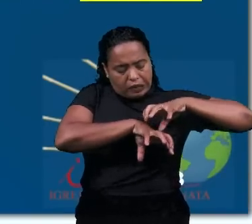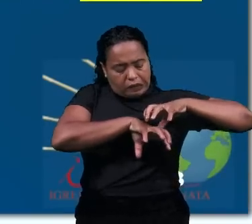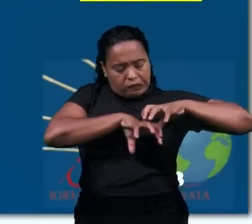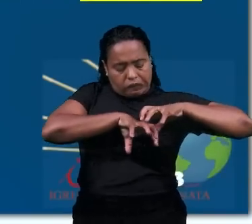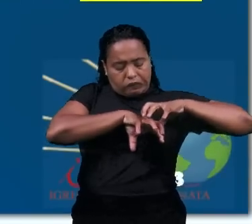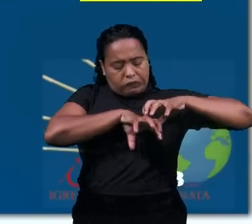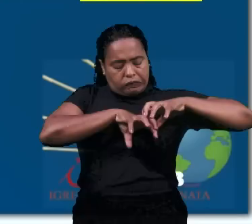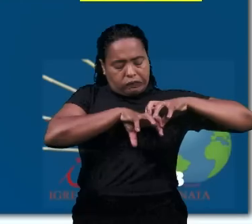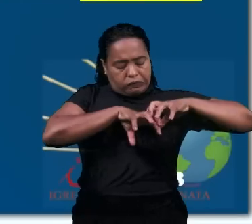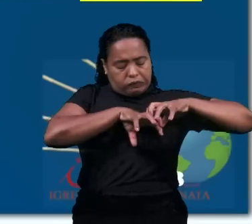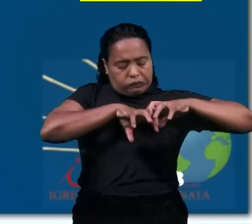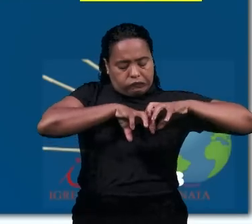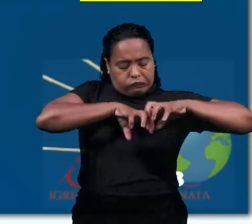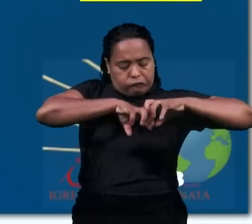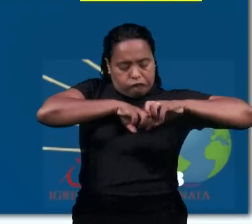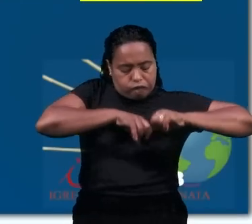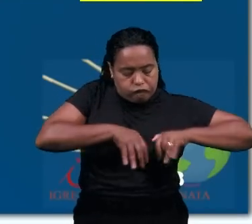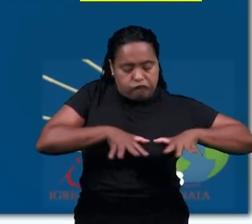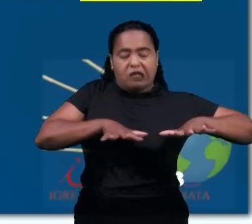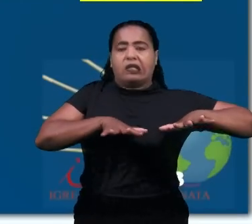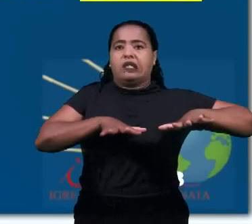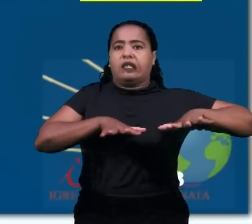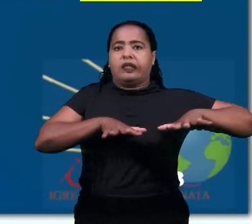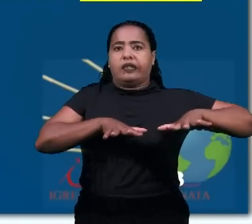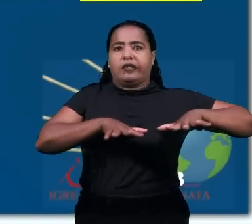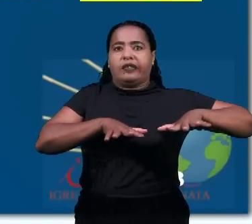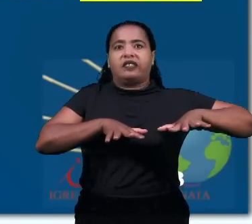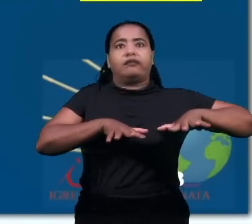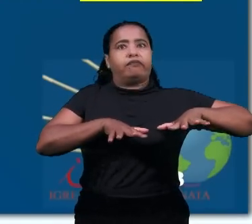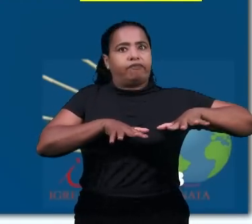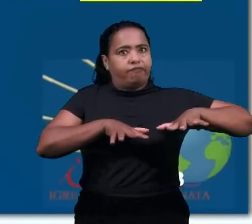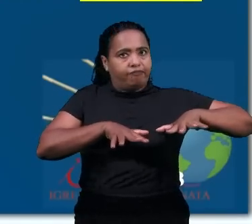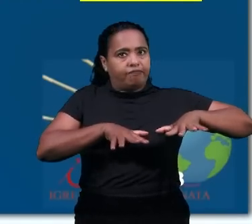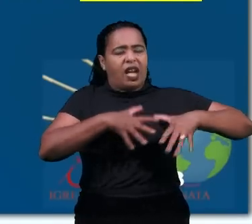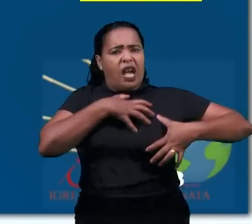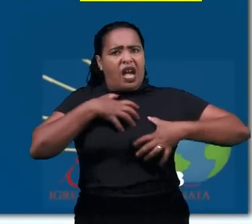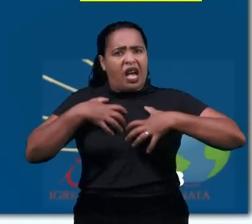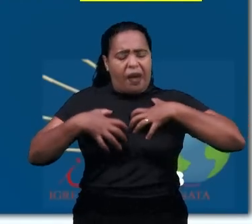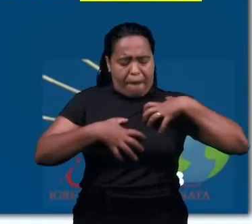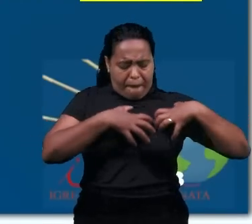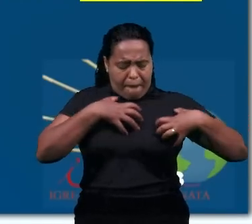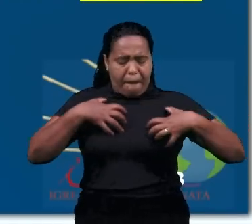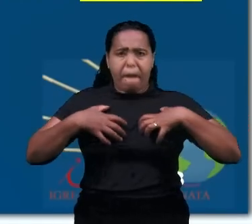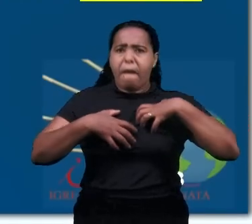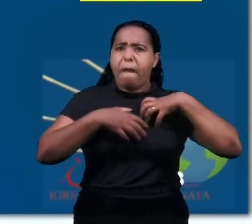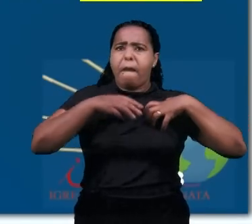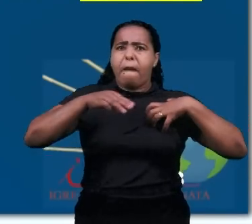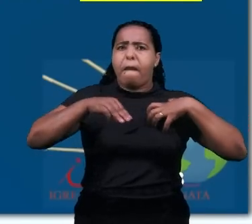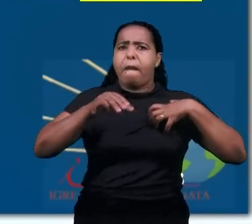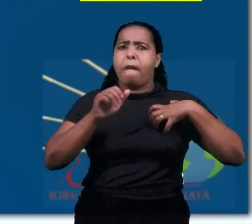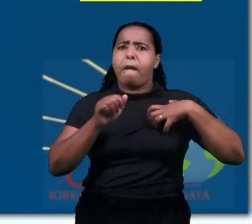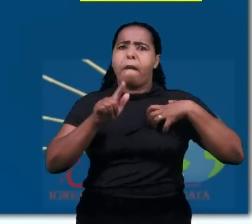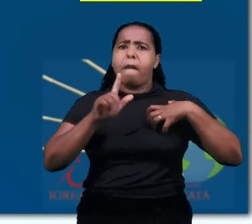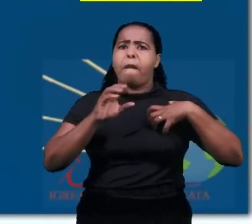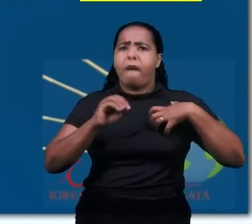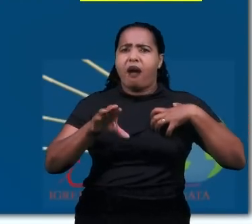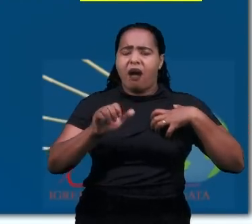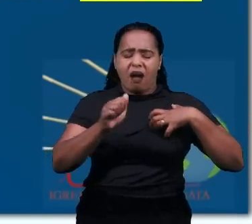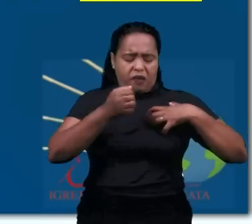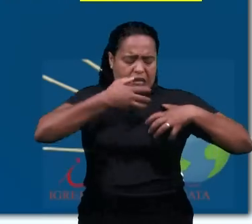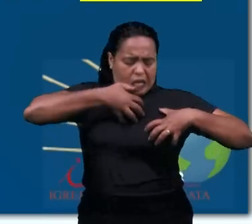raiz é sempre se aprofundar. A amargura, por causa da mágoa, quanto mais ela